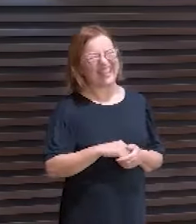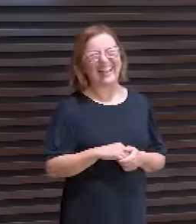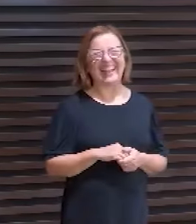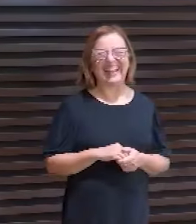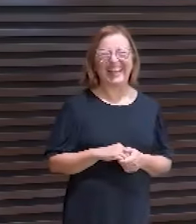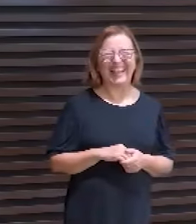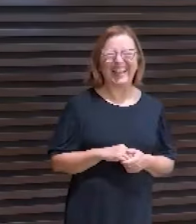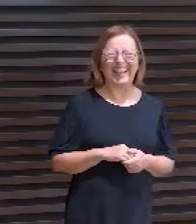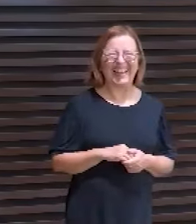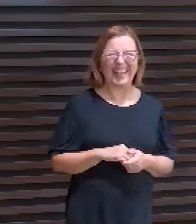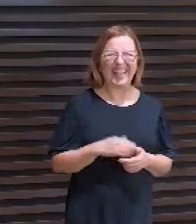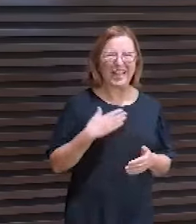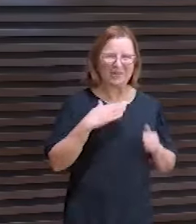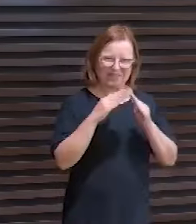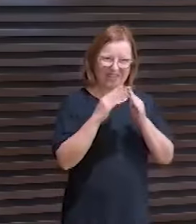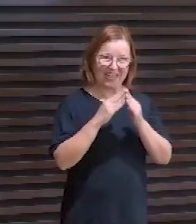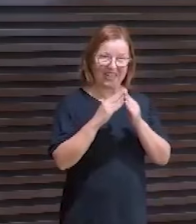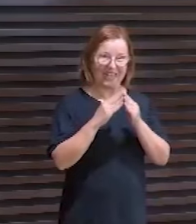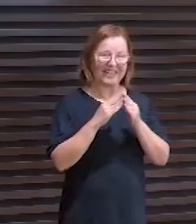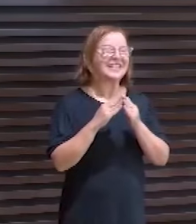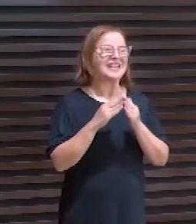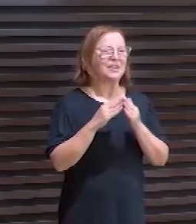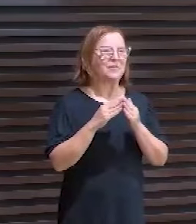justa né